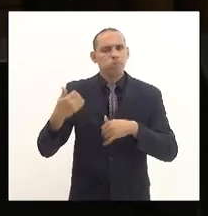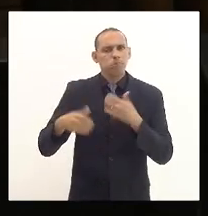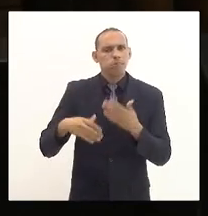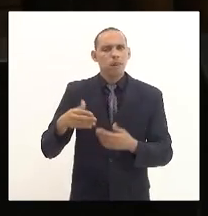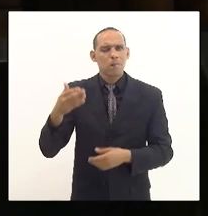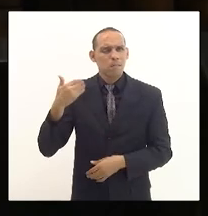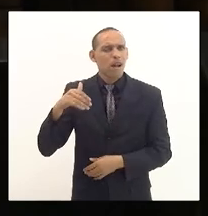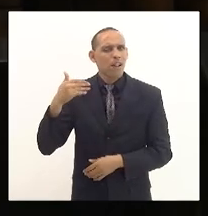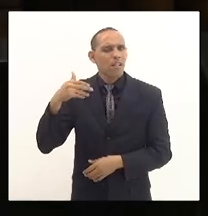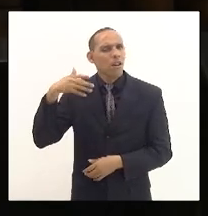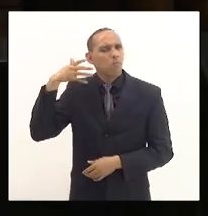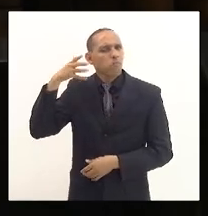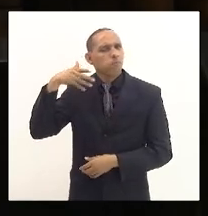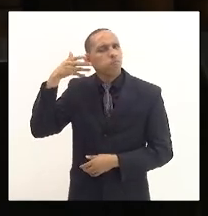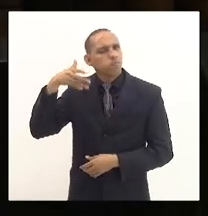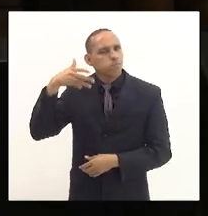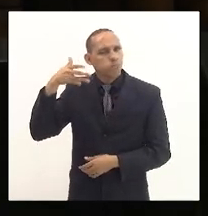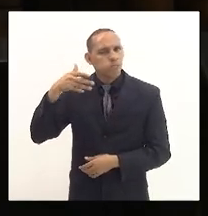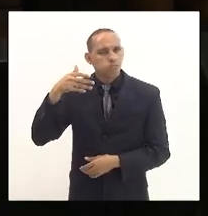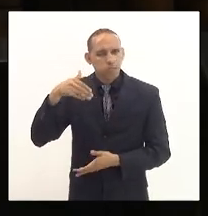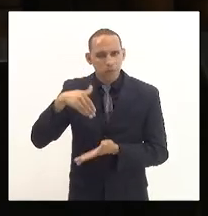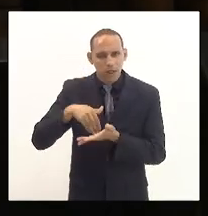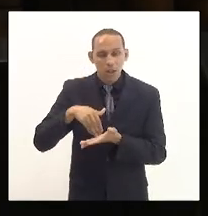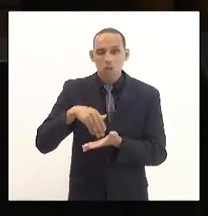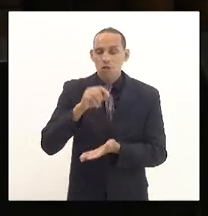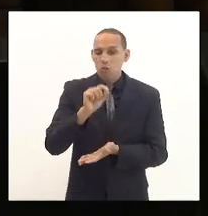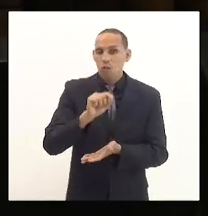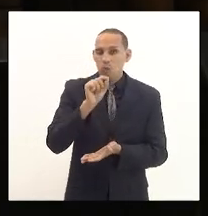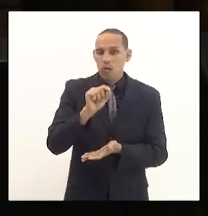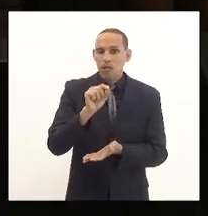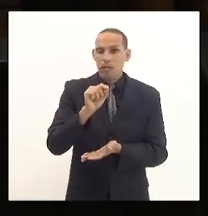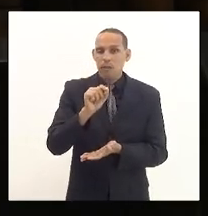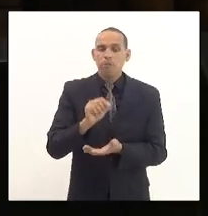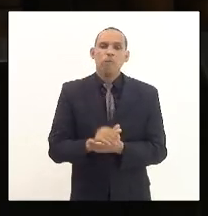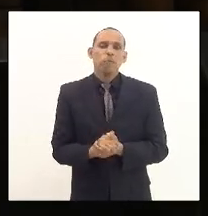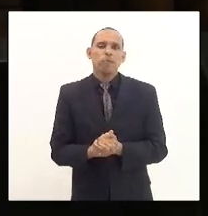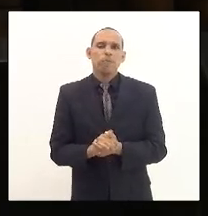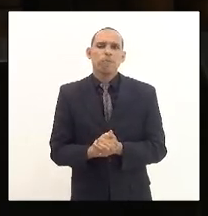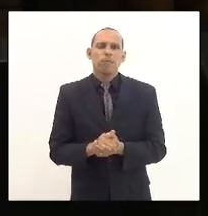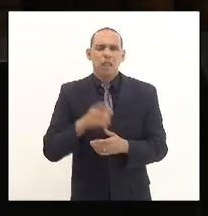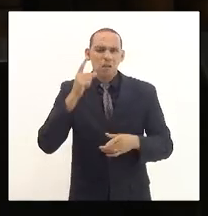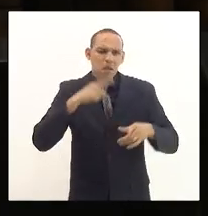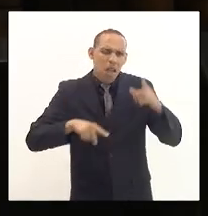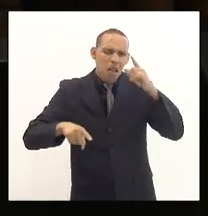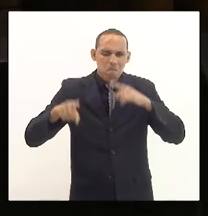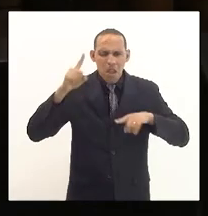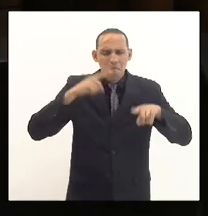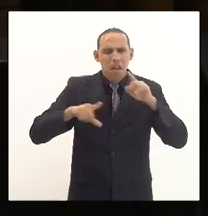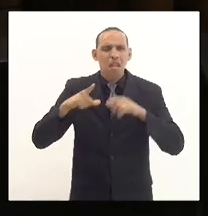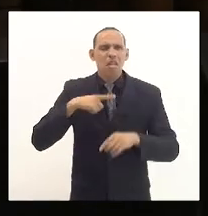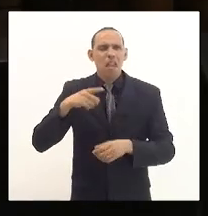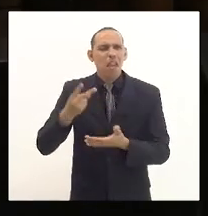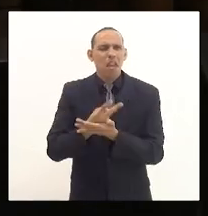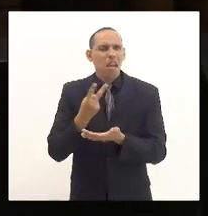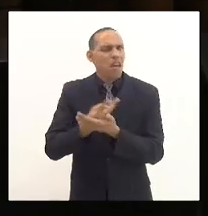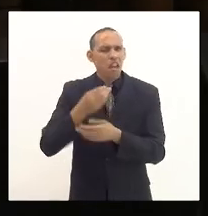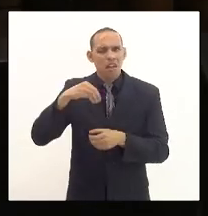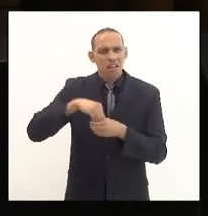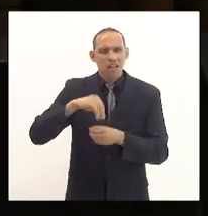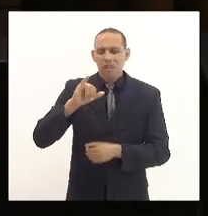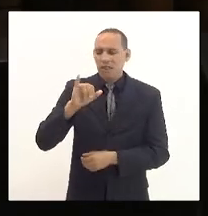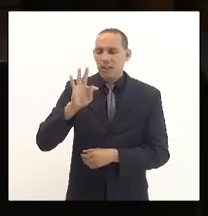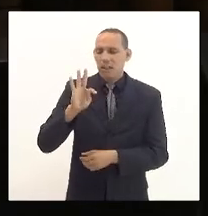final a respeito dos desmandos que vem acontecendo no eterj o